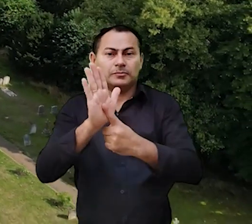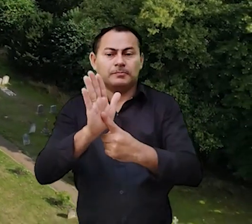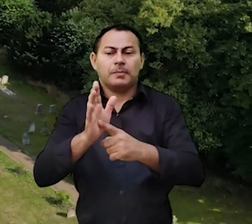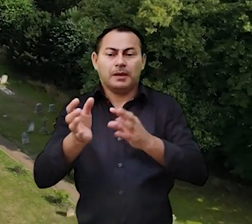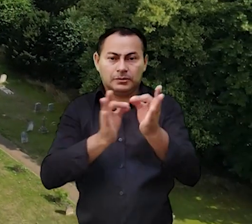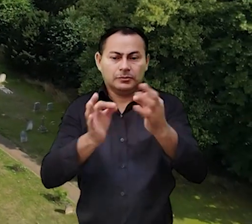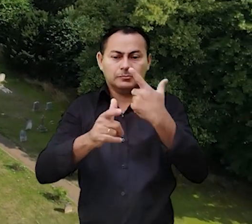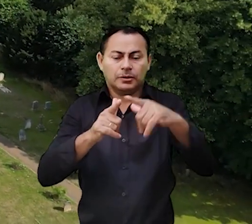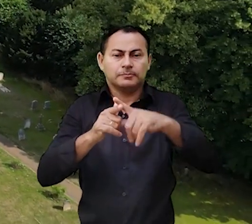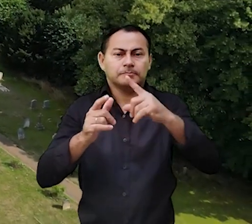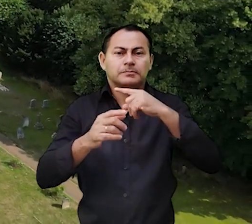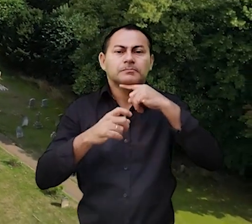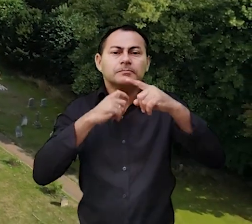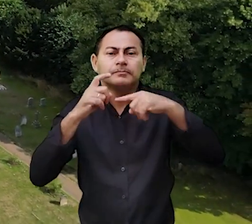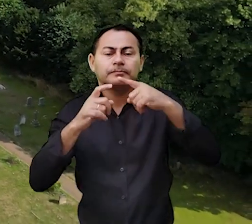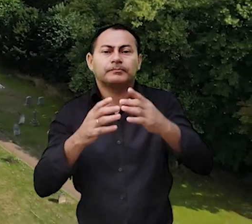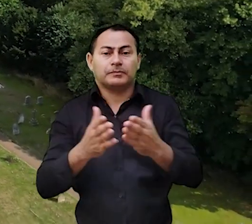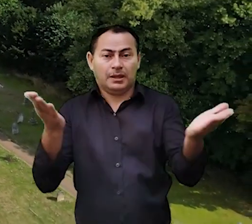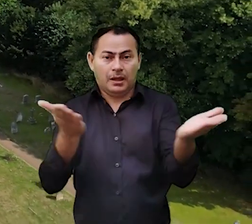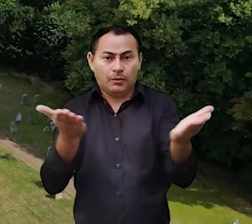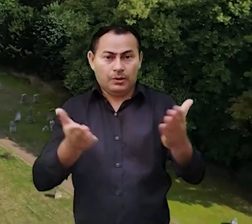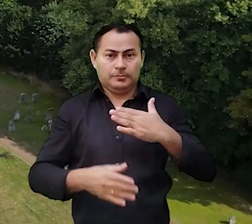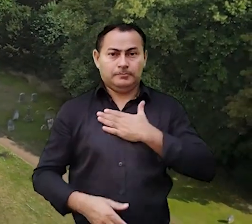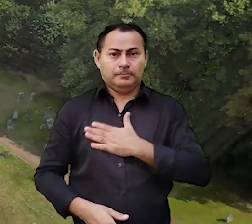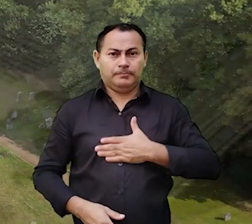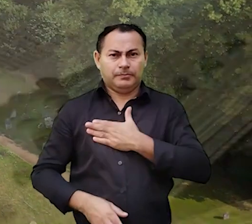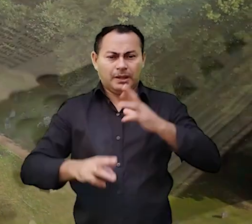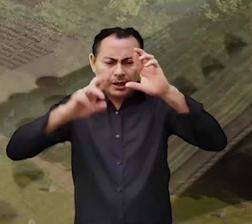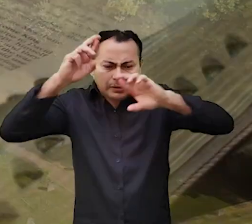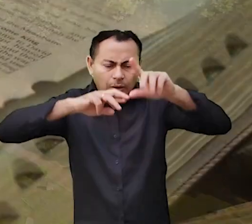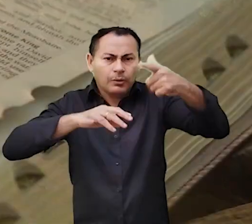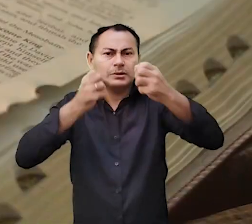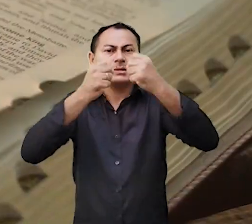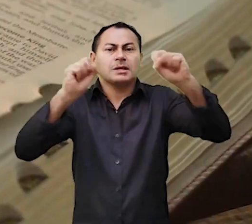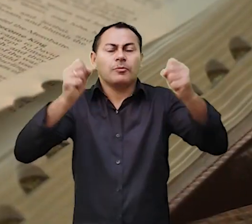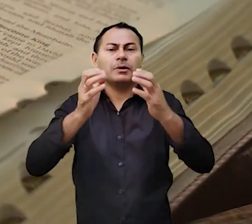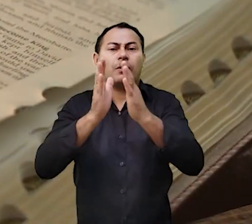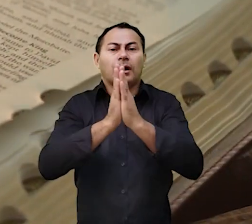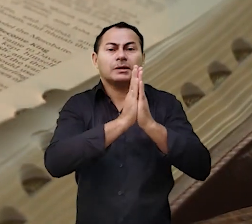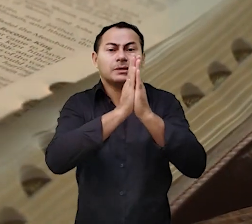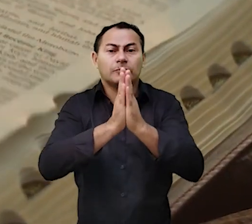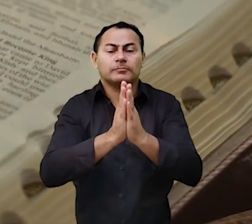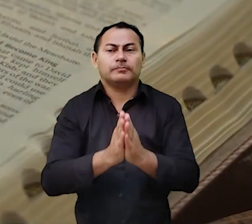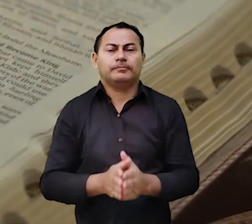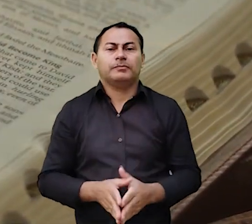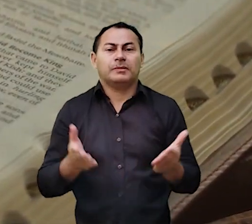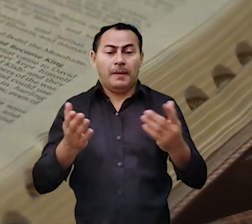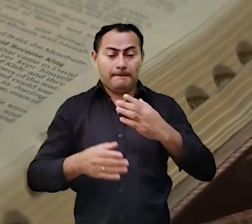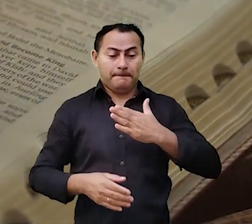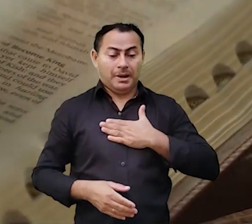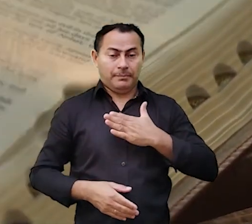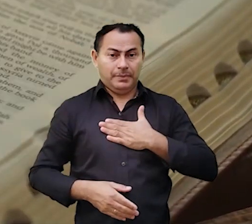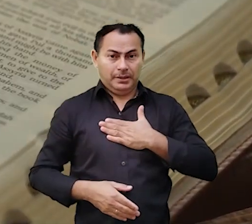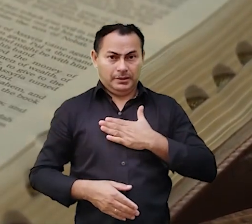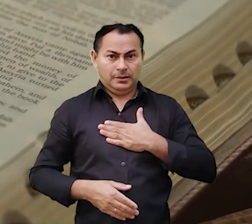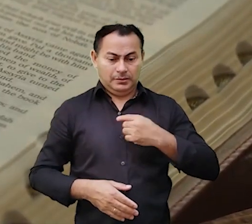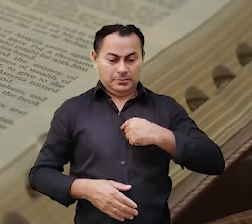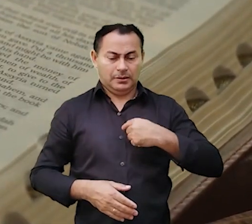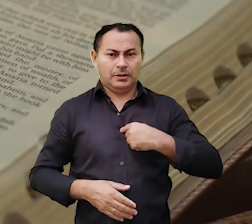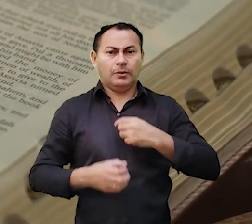problemas e suas dúvidas. Agora gostaria de analisar outro salmo de oração. Para mim, o